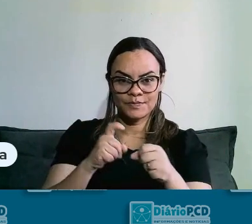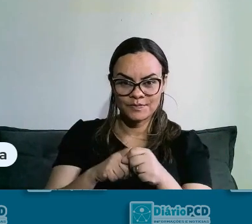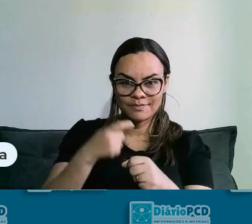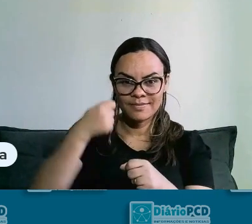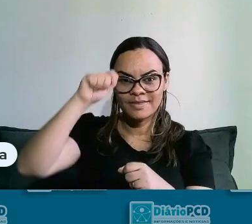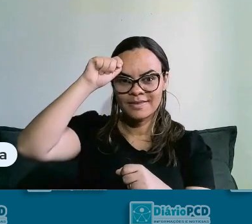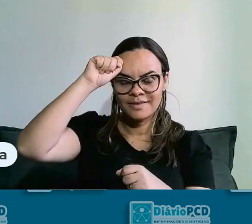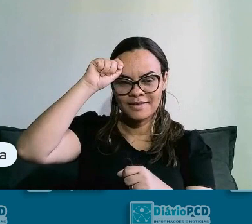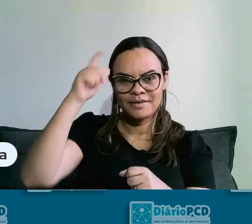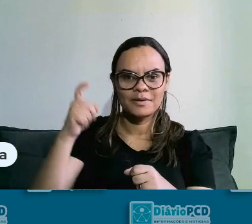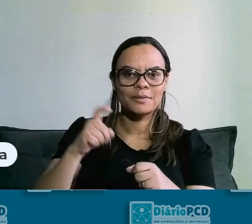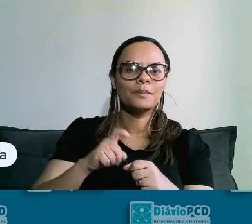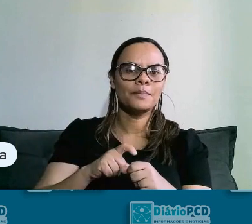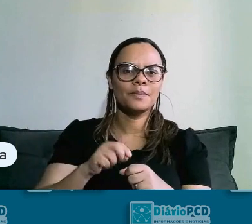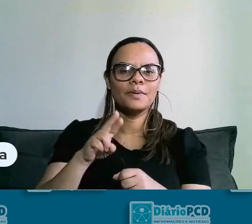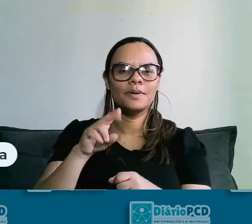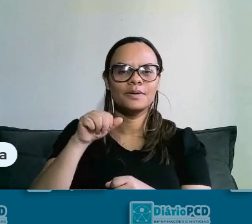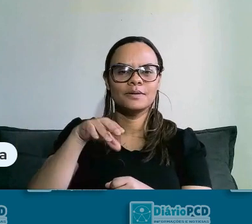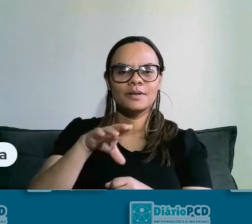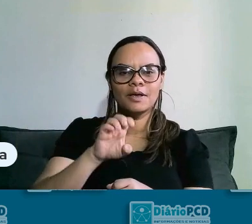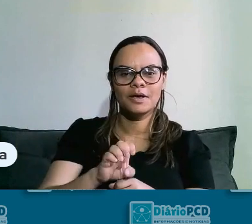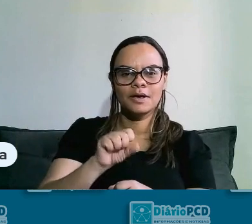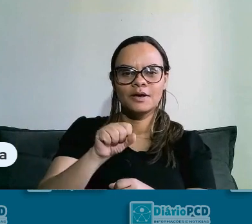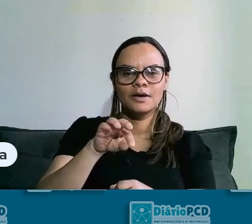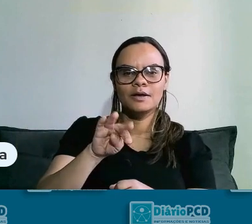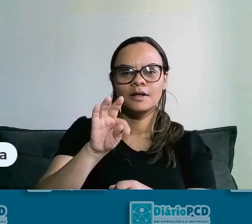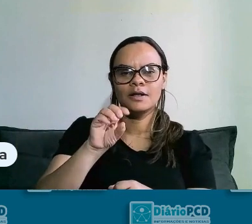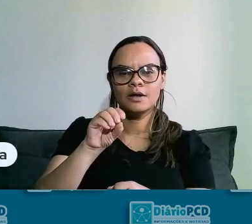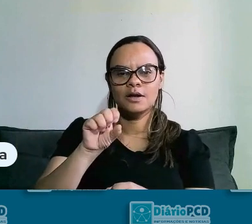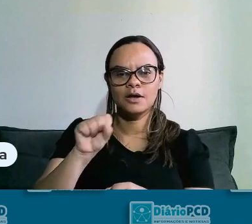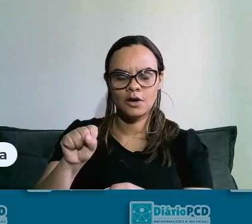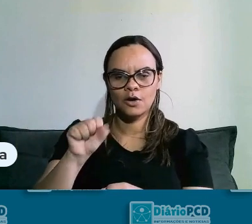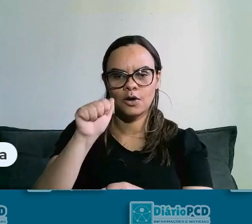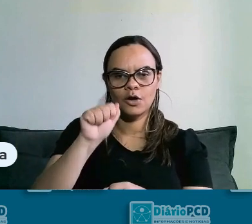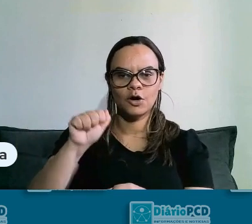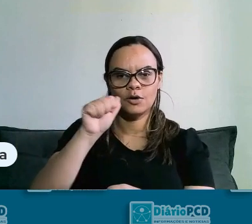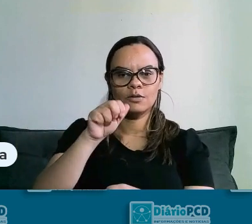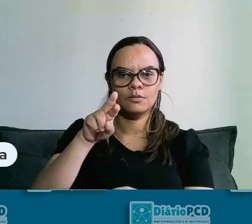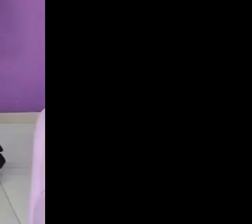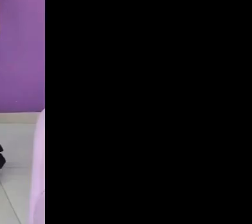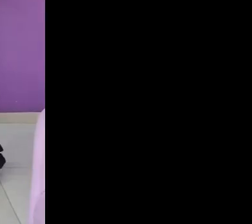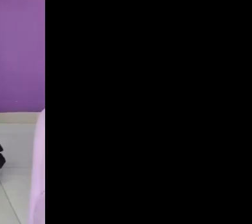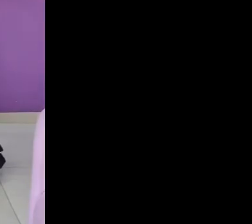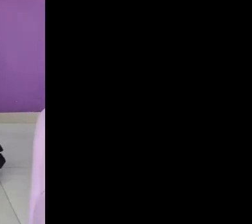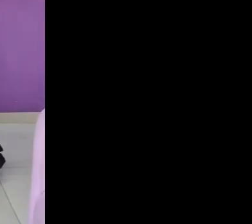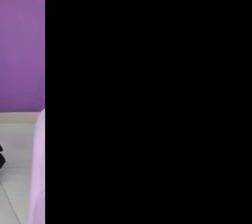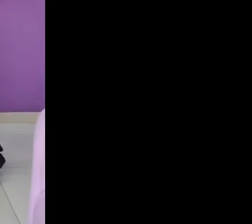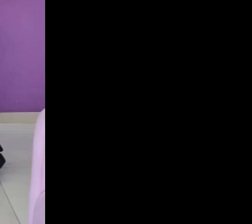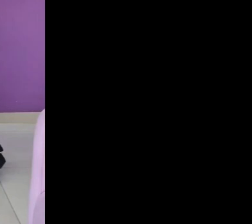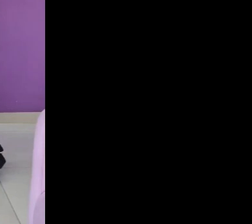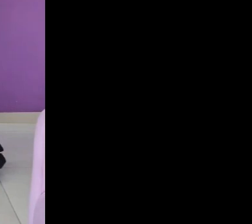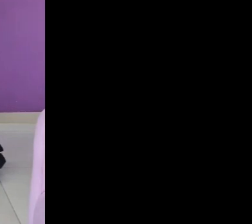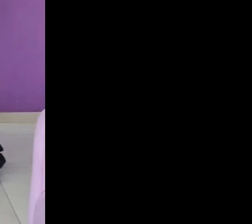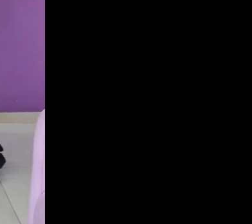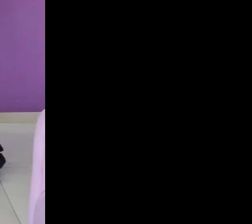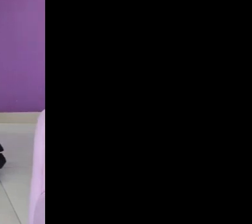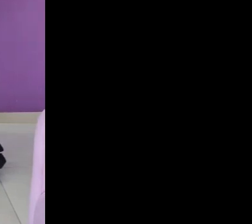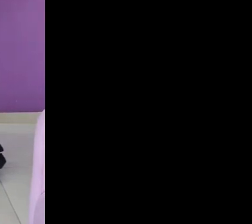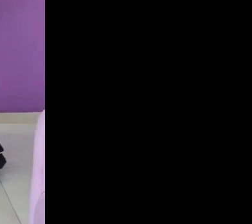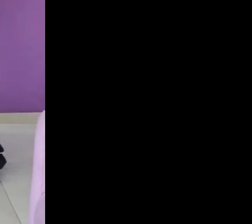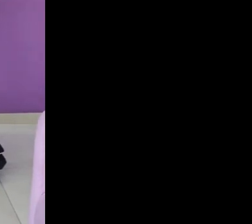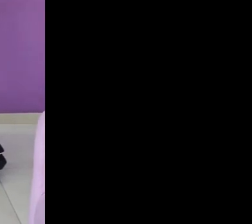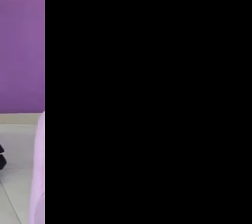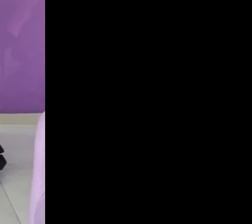Paula, com o Dr. René Santos Neto, da Fundação ProRenal. Fica ligado. Salve, salve, galera! Adalto Lima e mais